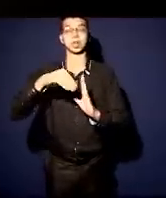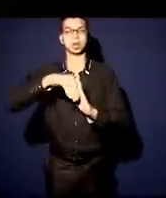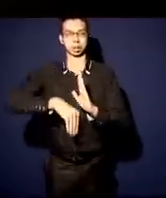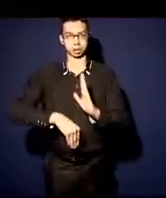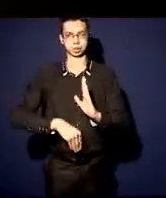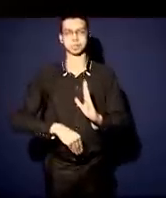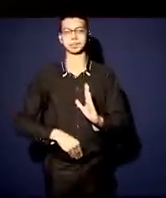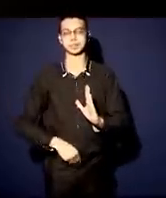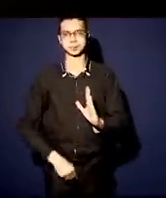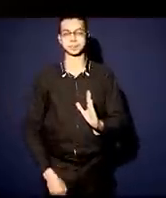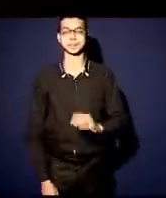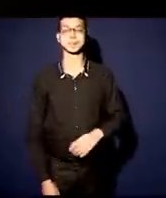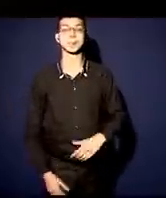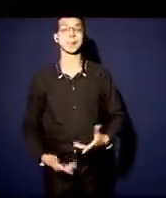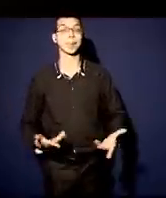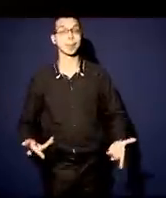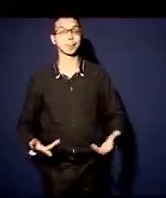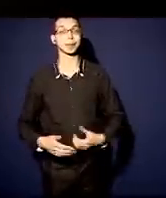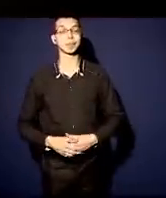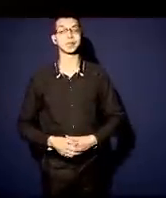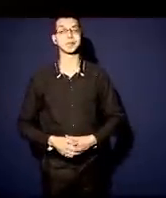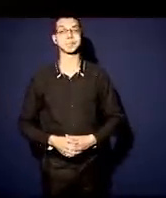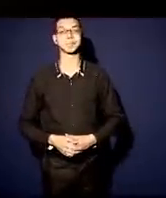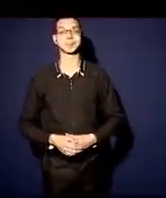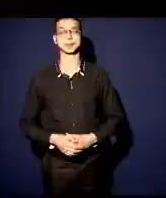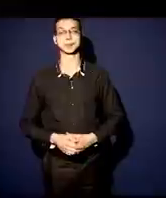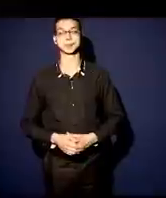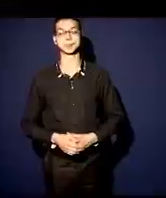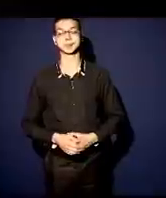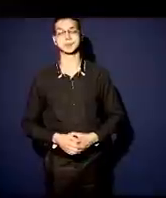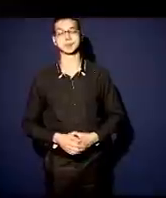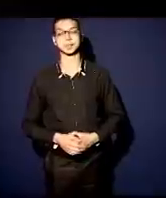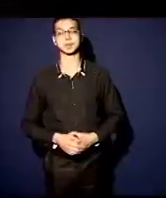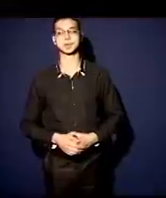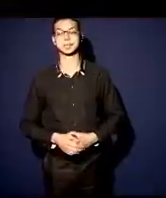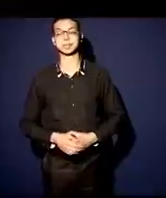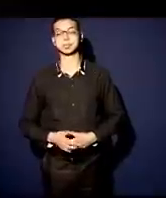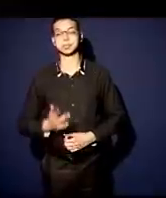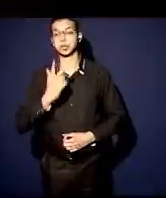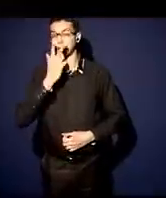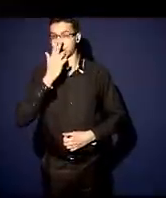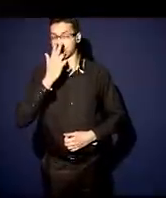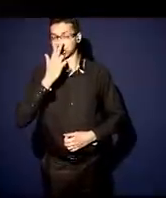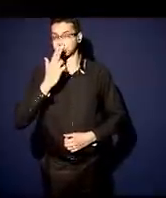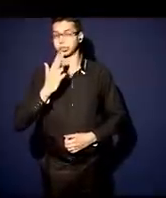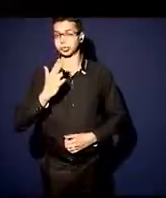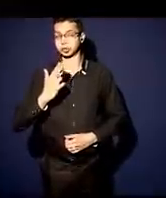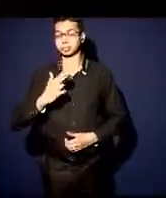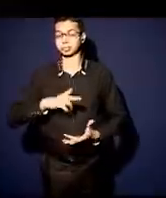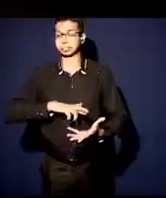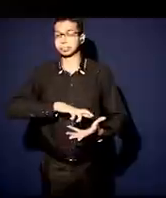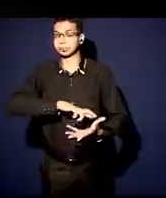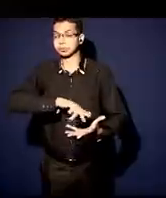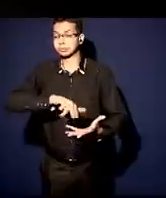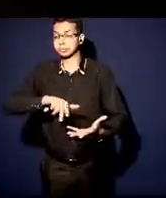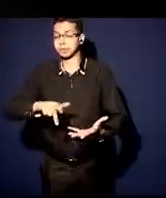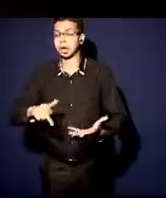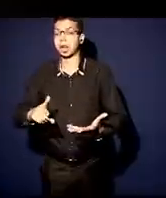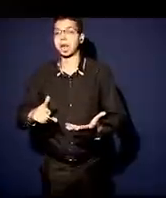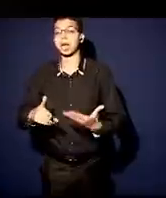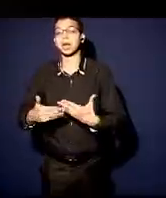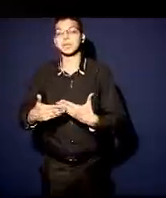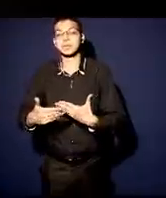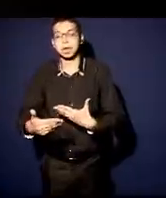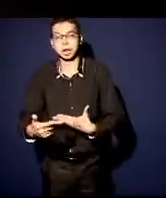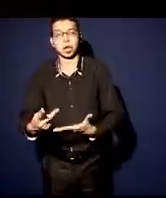bens, então as margens vão ser comprimidas. Então, eu, pessoalmente, estou trabalhando com os lucros do S&P para esse